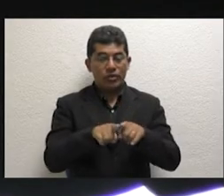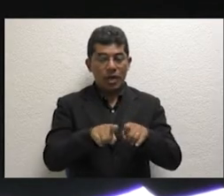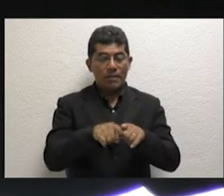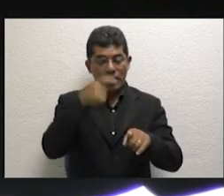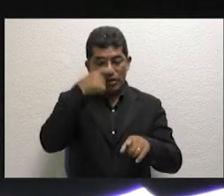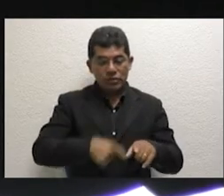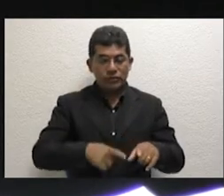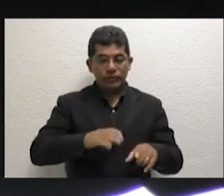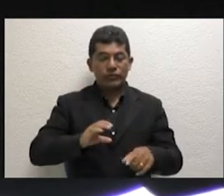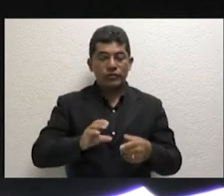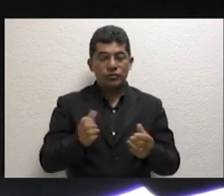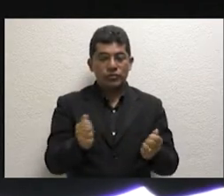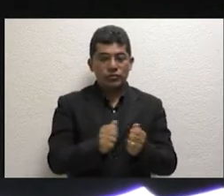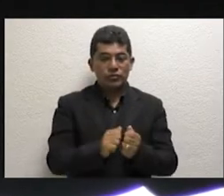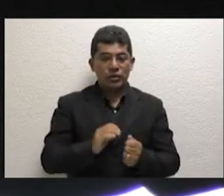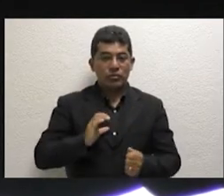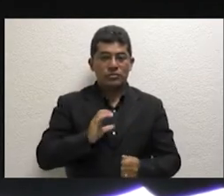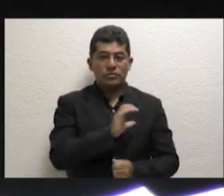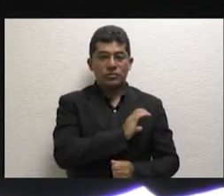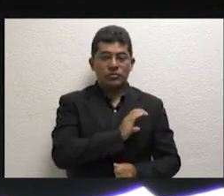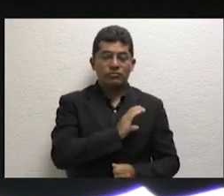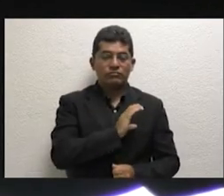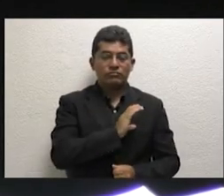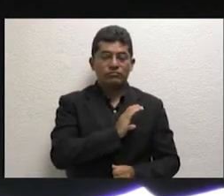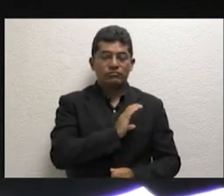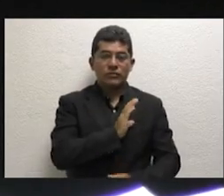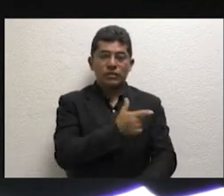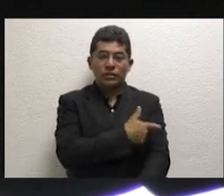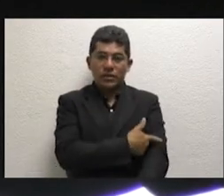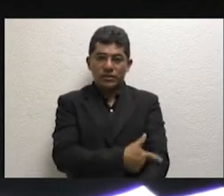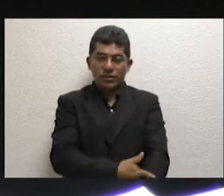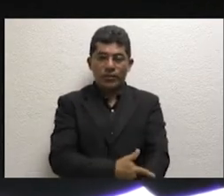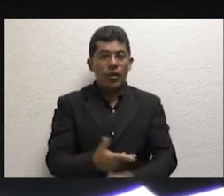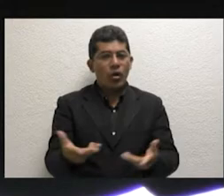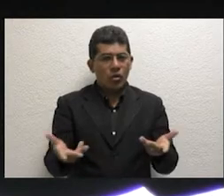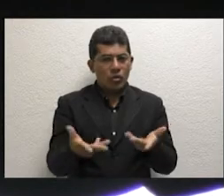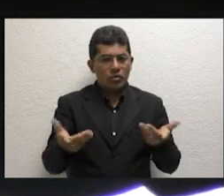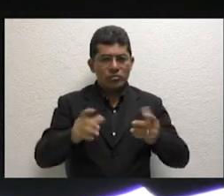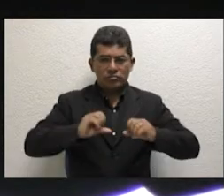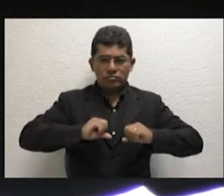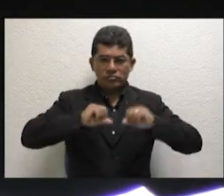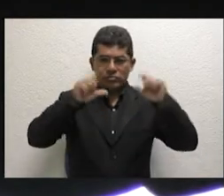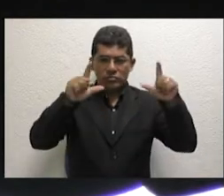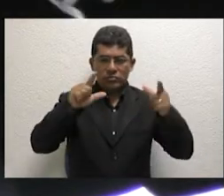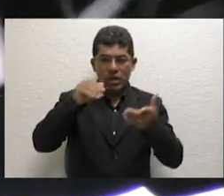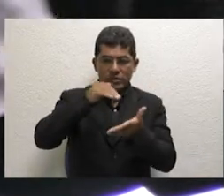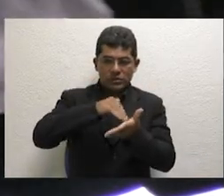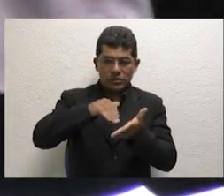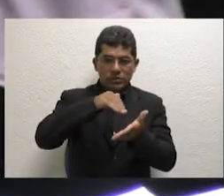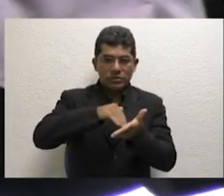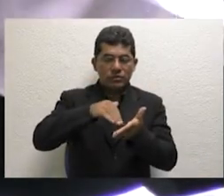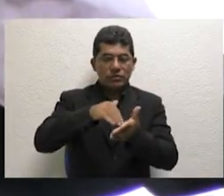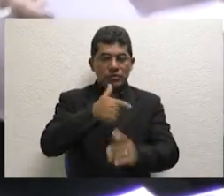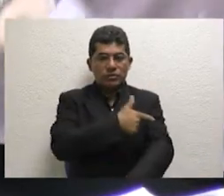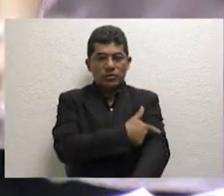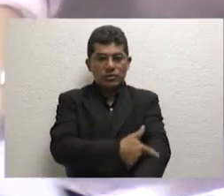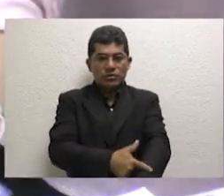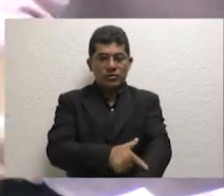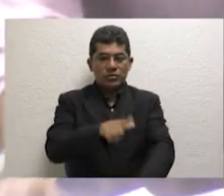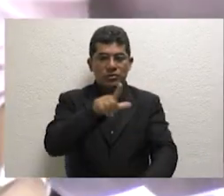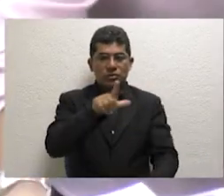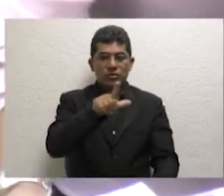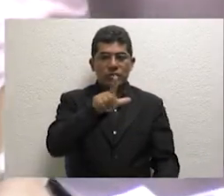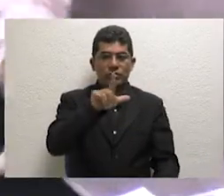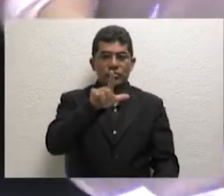educação desta casa liguei hoje pela manhã para o secretário de educação Luiz